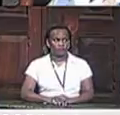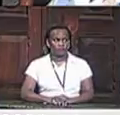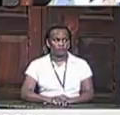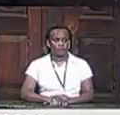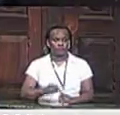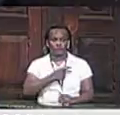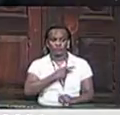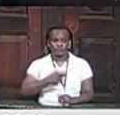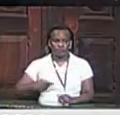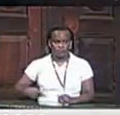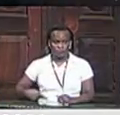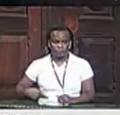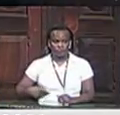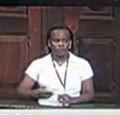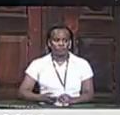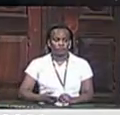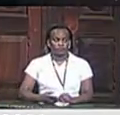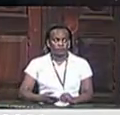Senhor presidente,